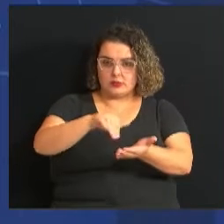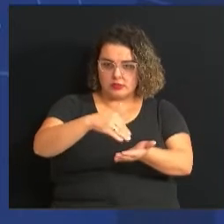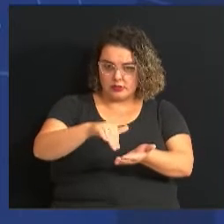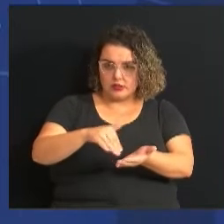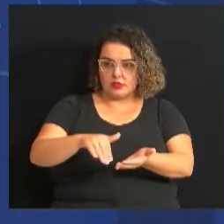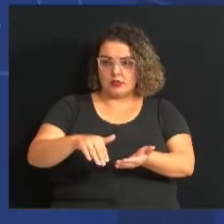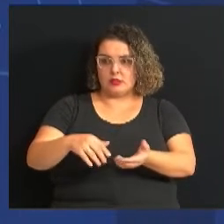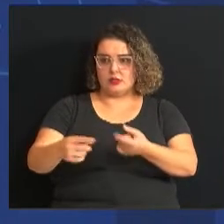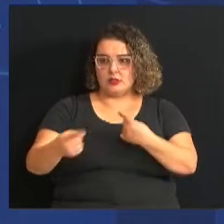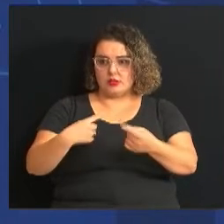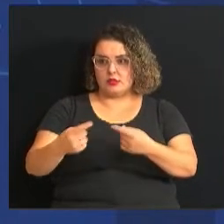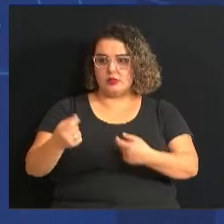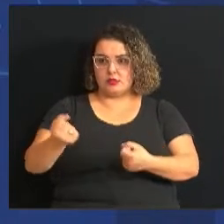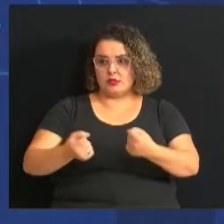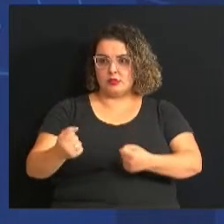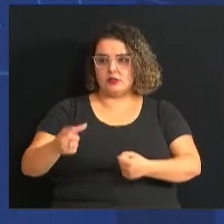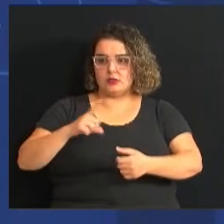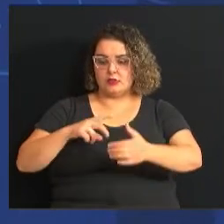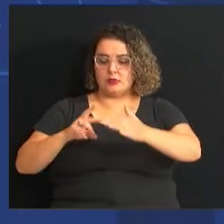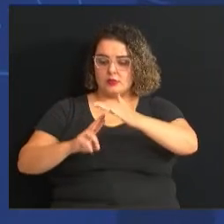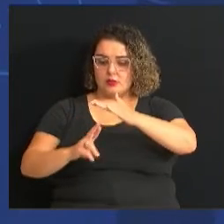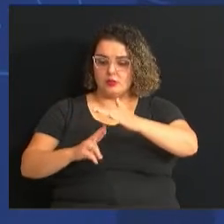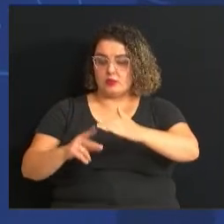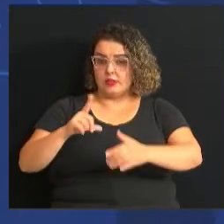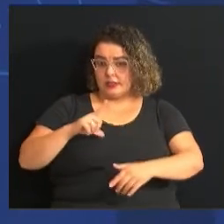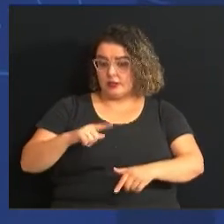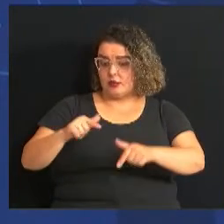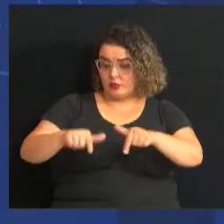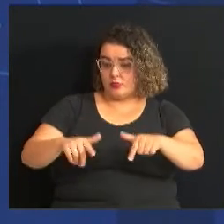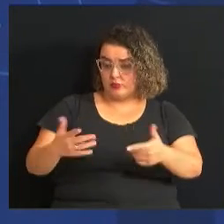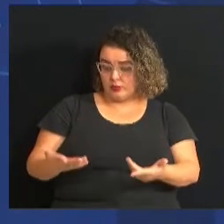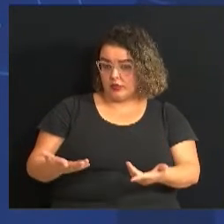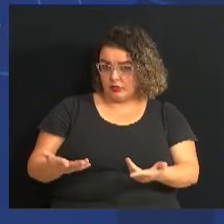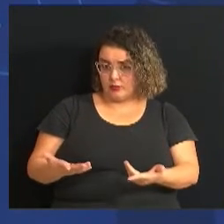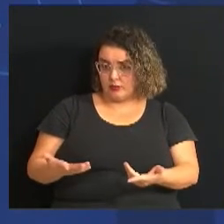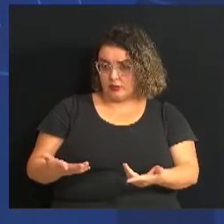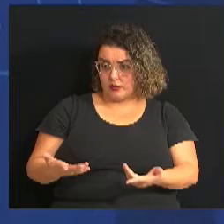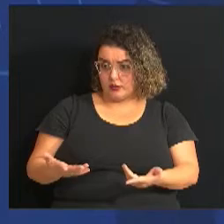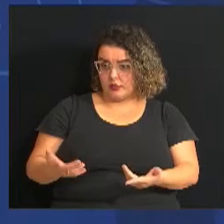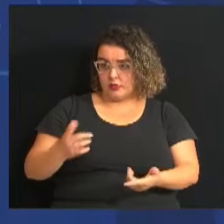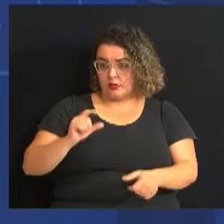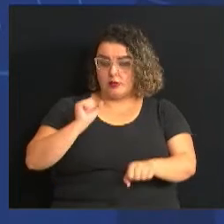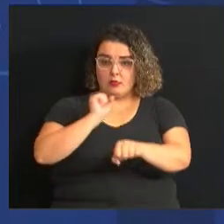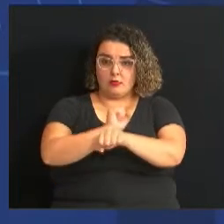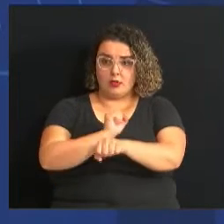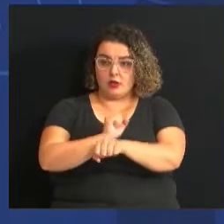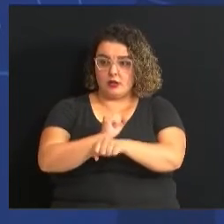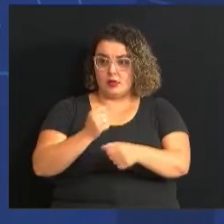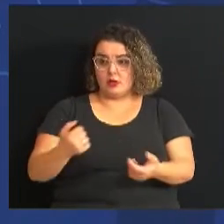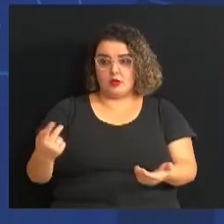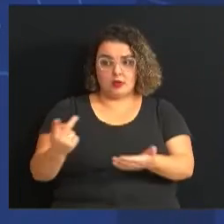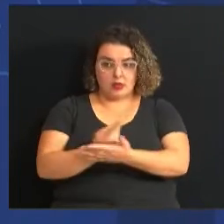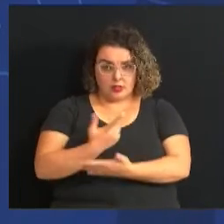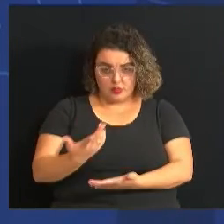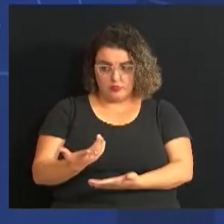ali na rodoviária, eles terem um espaço para não ficarem parando em lugares irregulares. Então, um